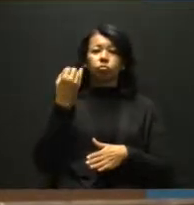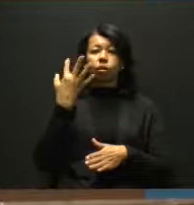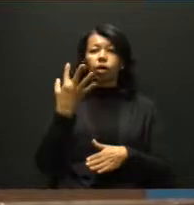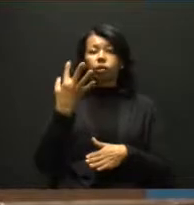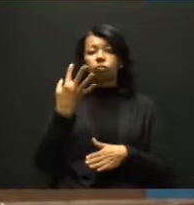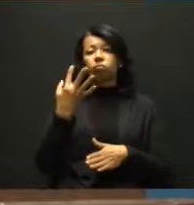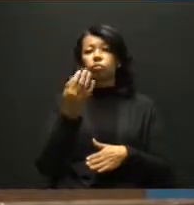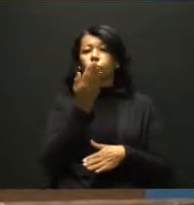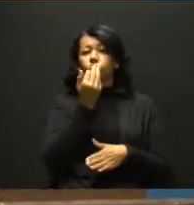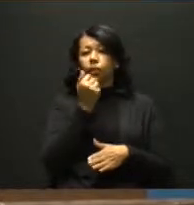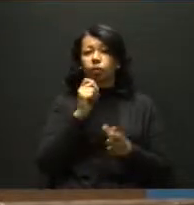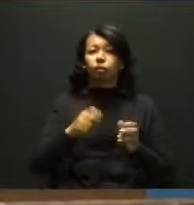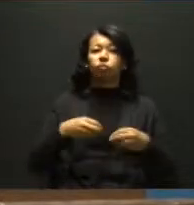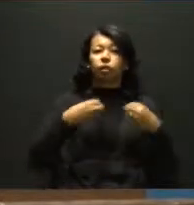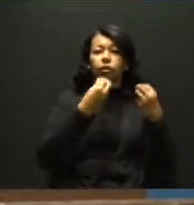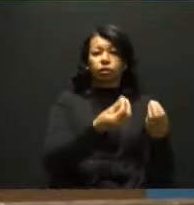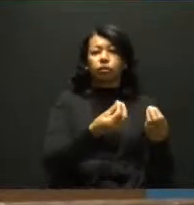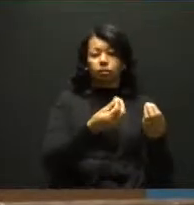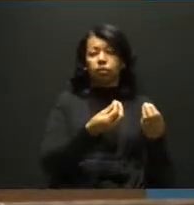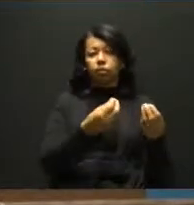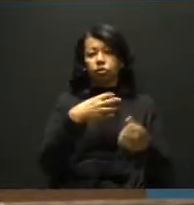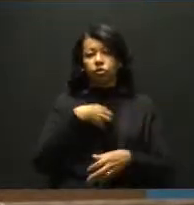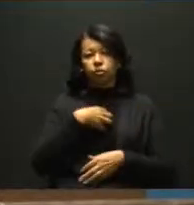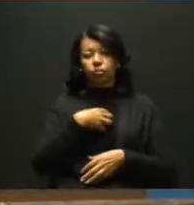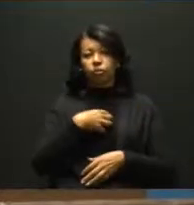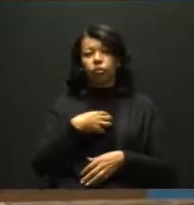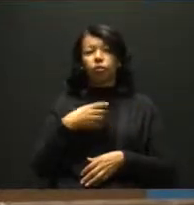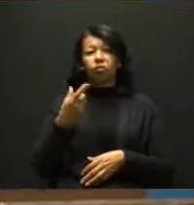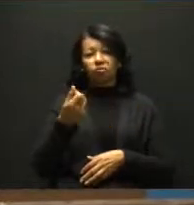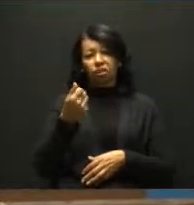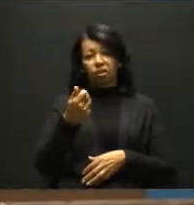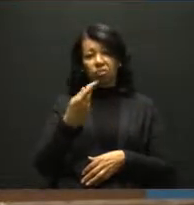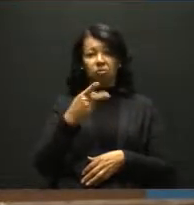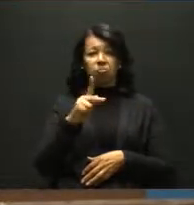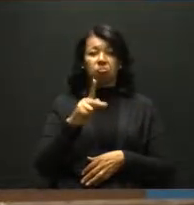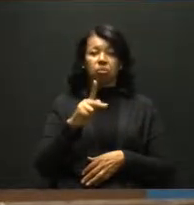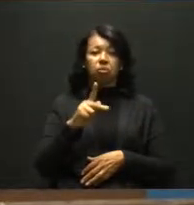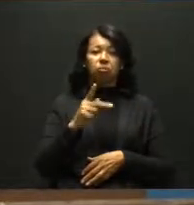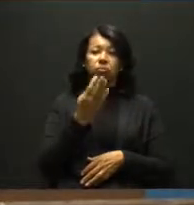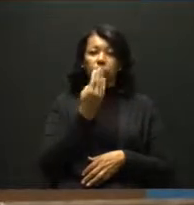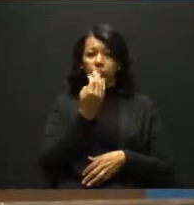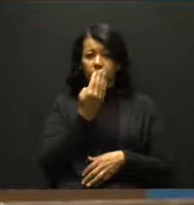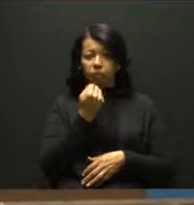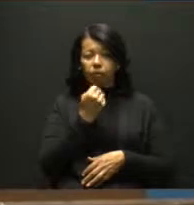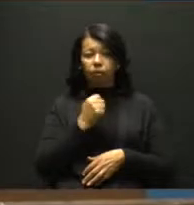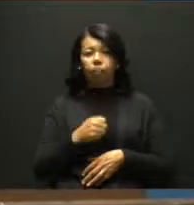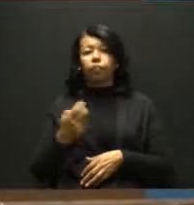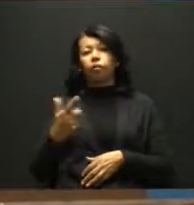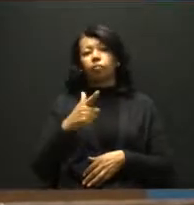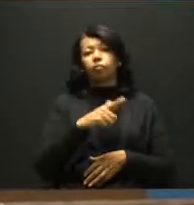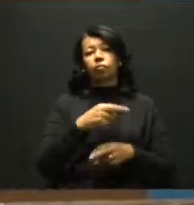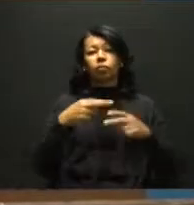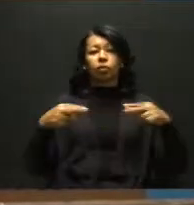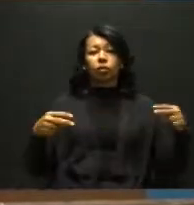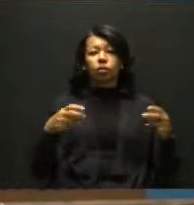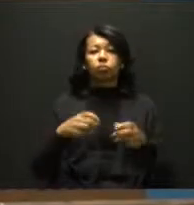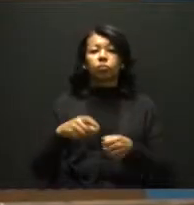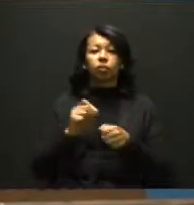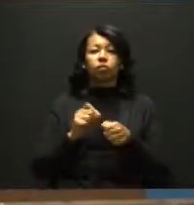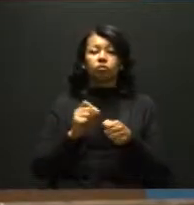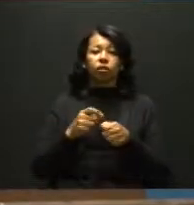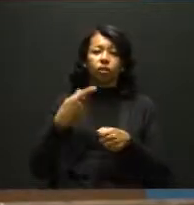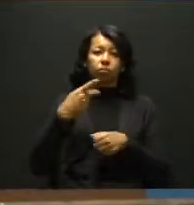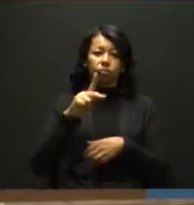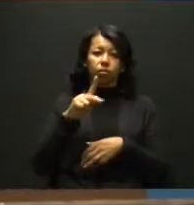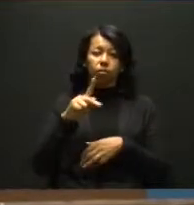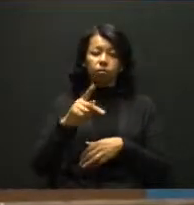cardápios oferecidos o preço unitário das meninas povo cardápio guarde critérios e procedimentos para execução da edição da